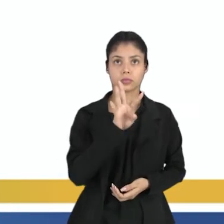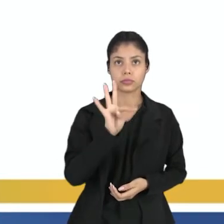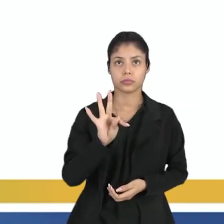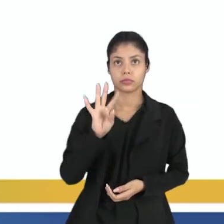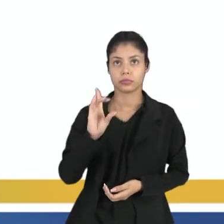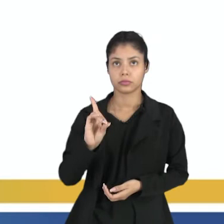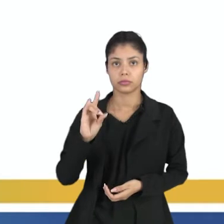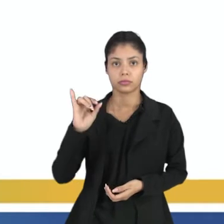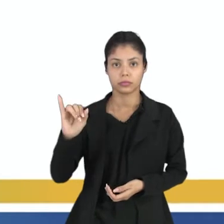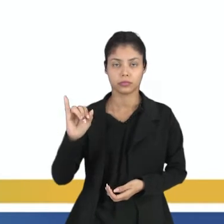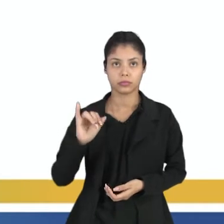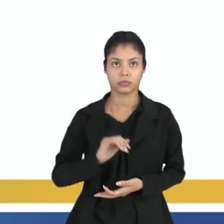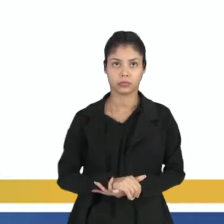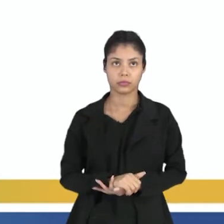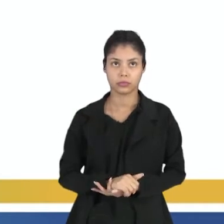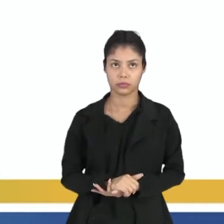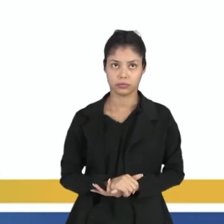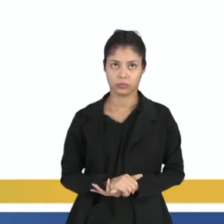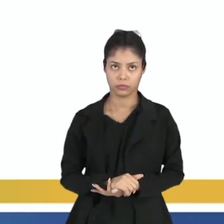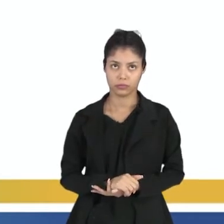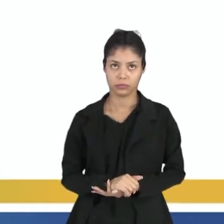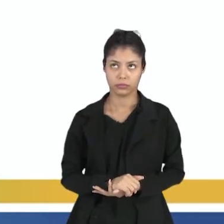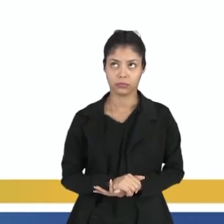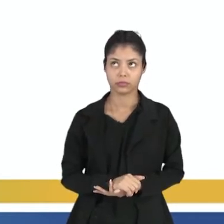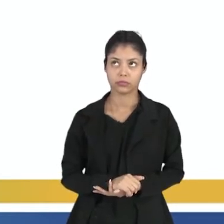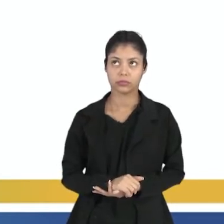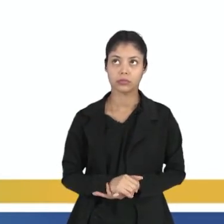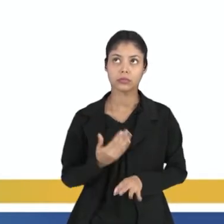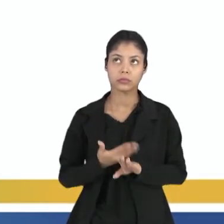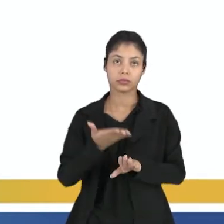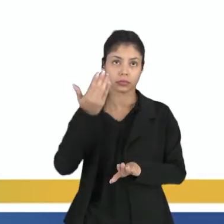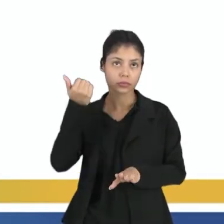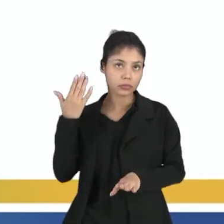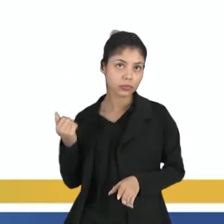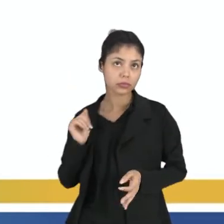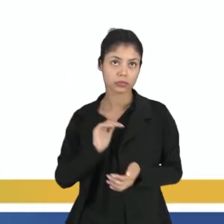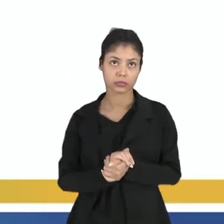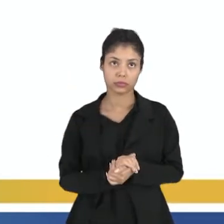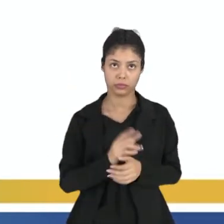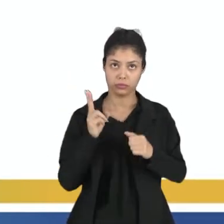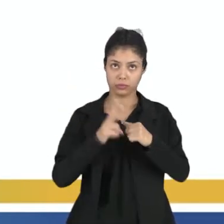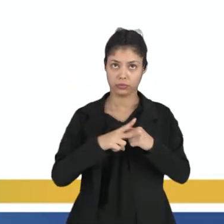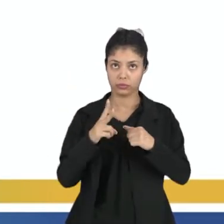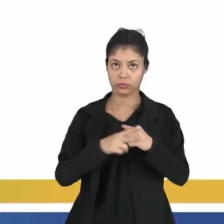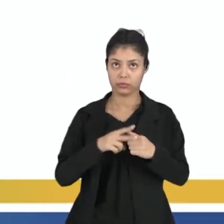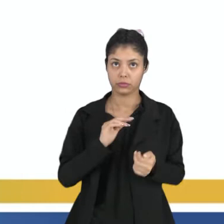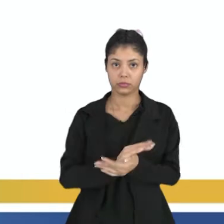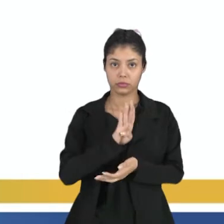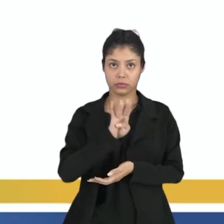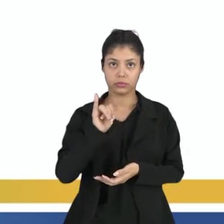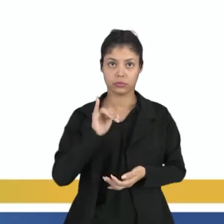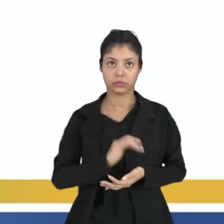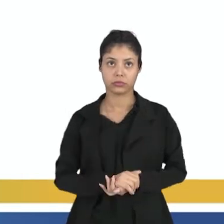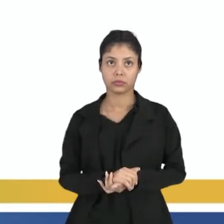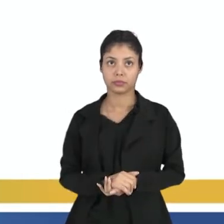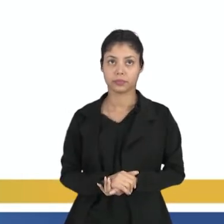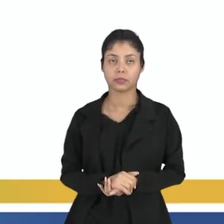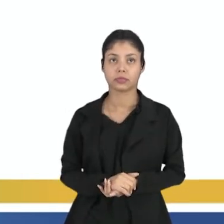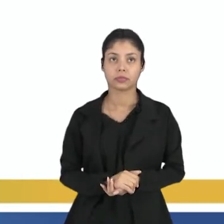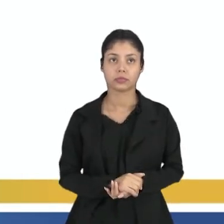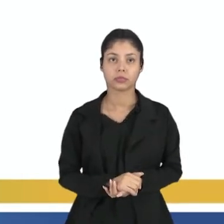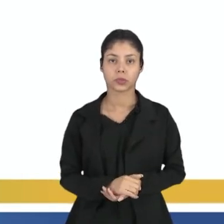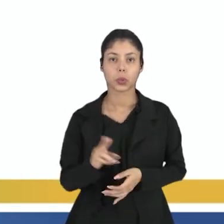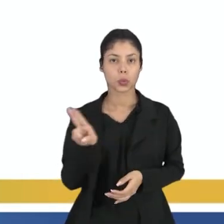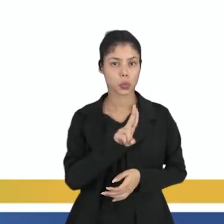Verbos transitivos diretos e indiretos. Antigamente, eles eram chamados de bitransitivos.